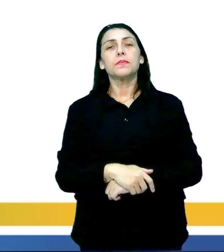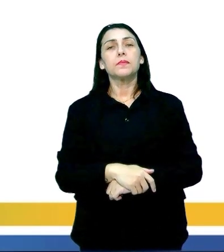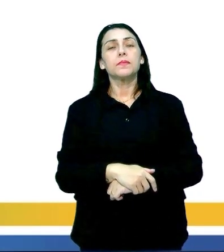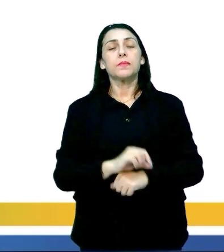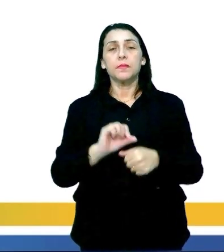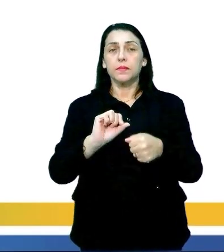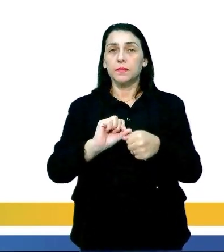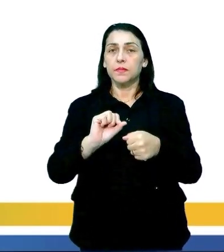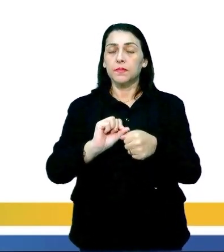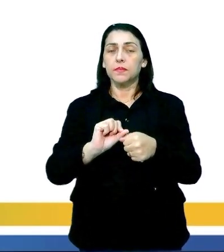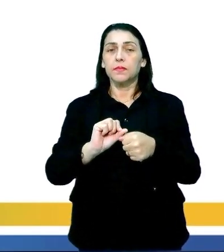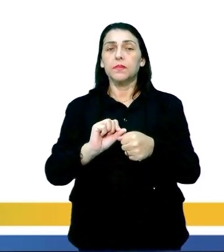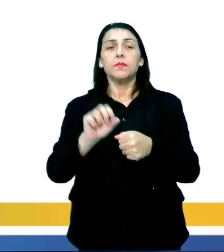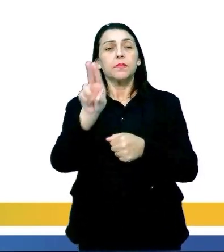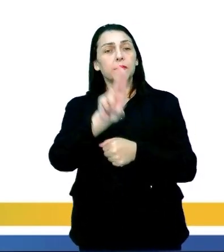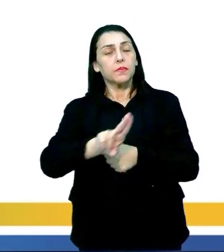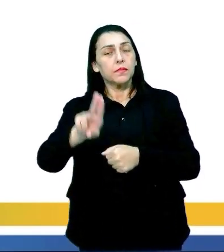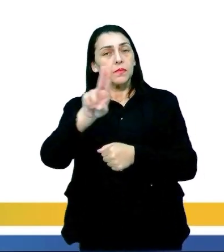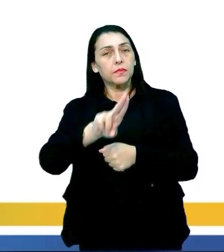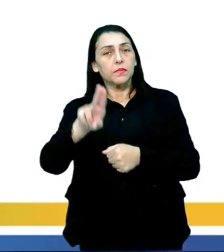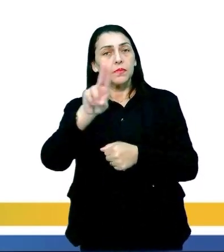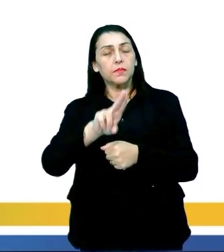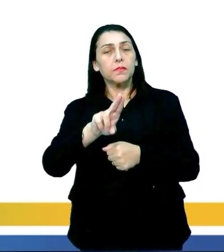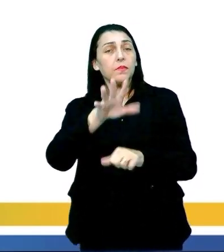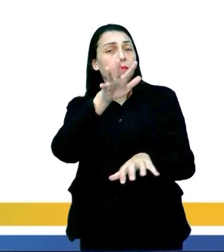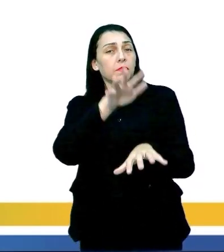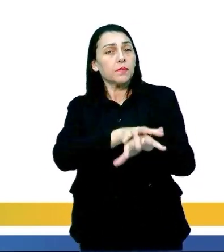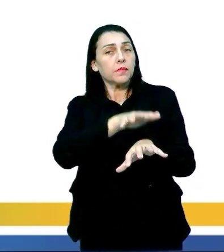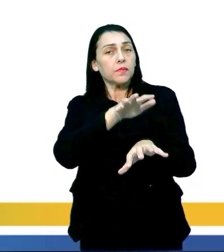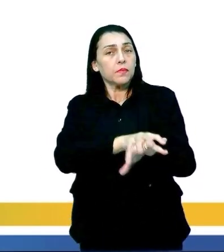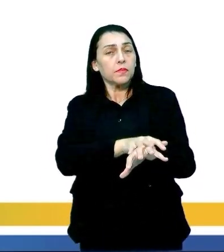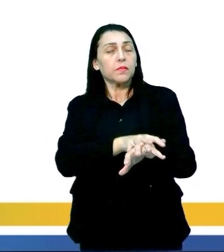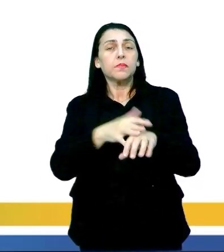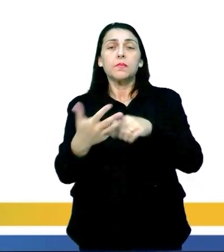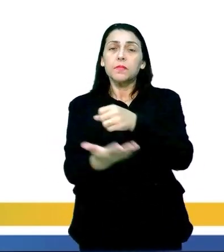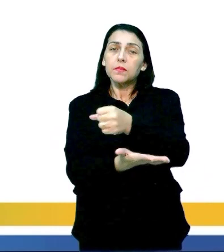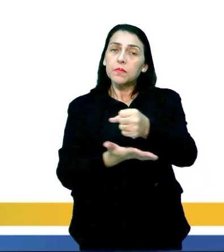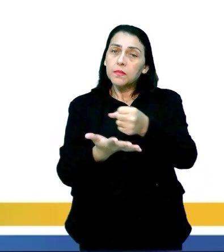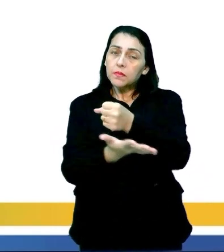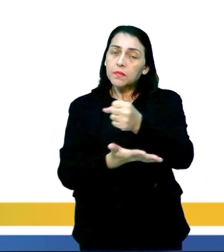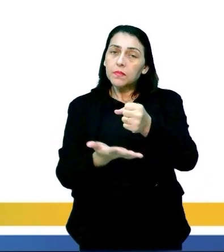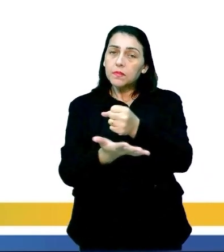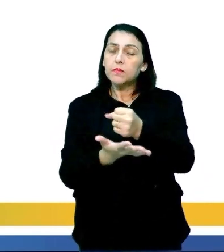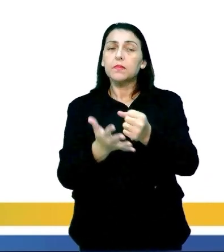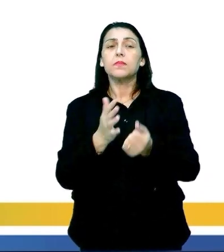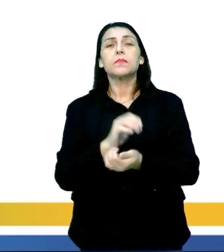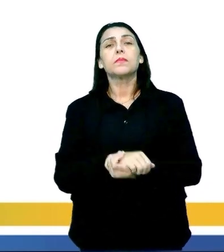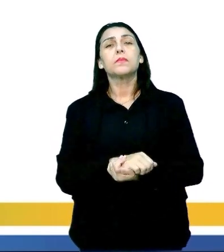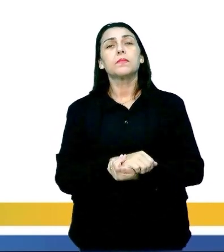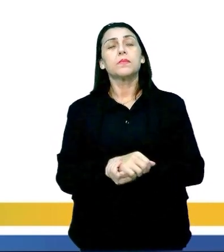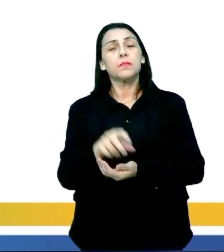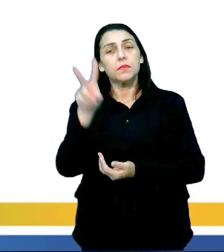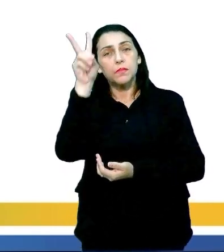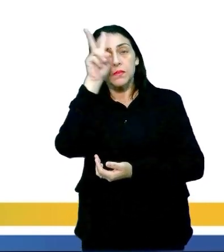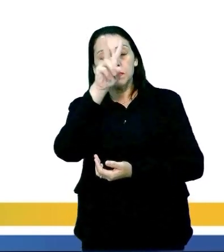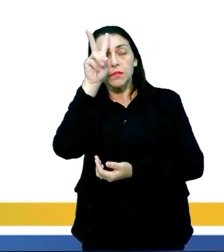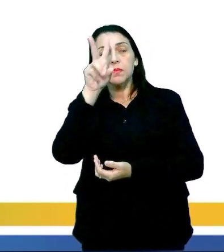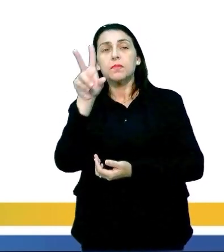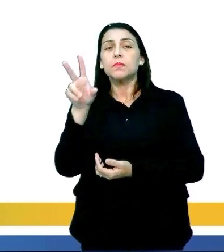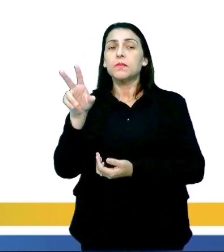Feito isso aí, a gente vai usar aquela função básica. Lembrando que